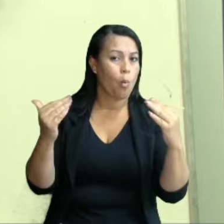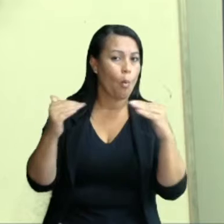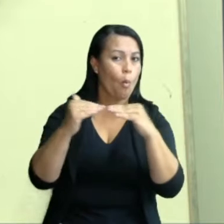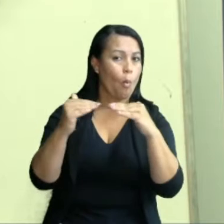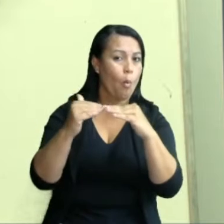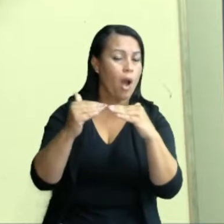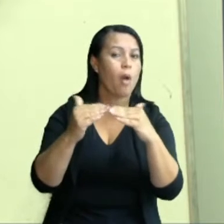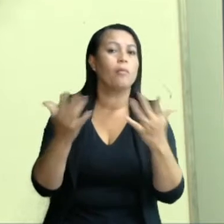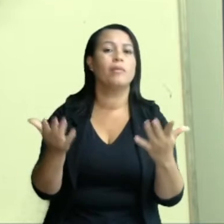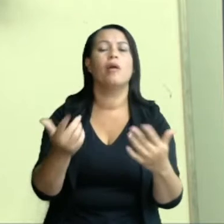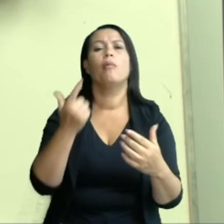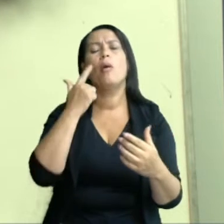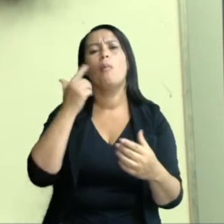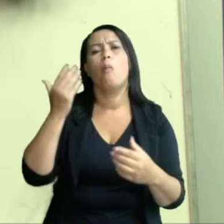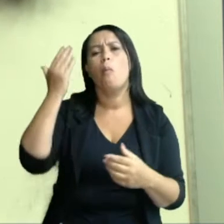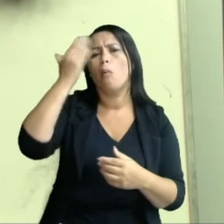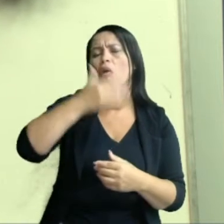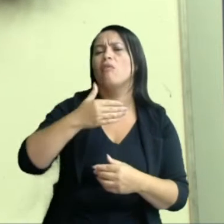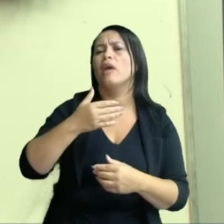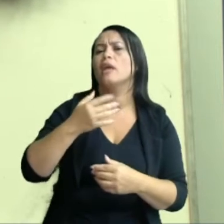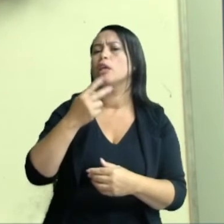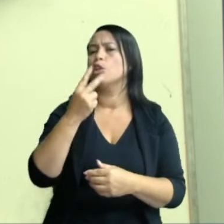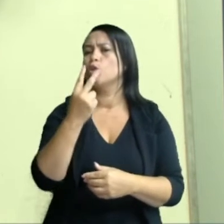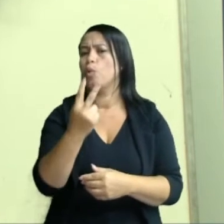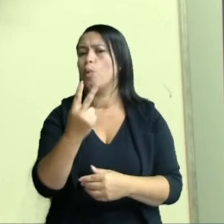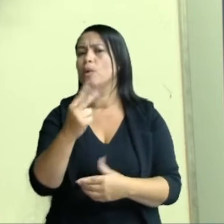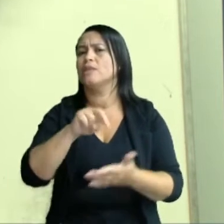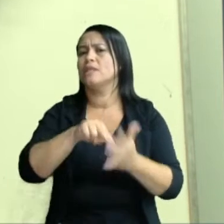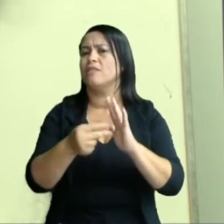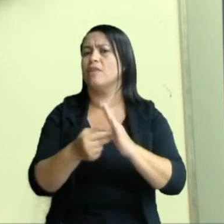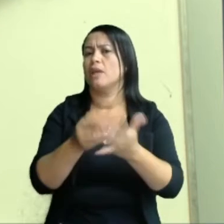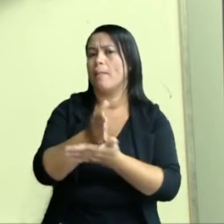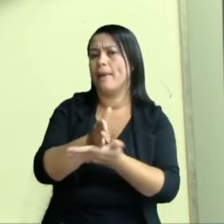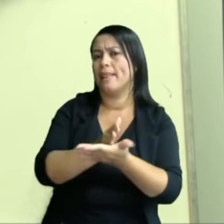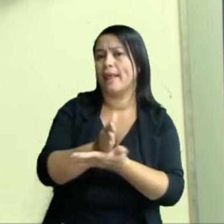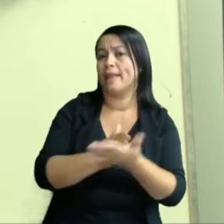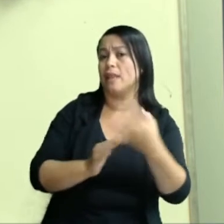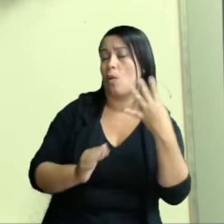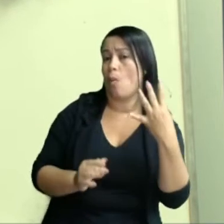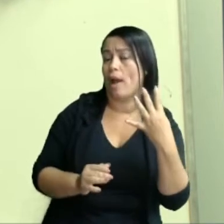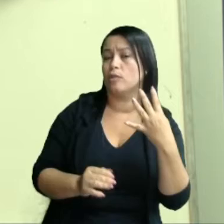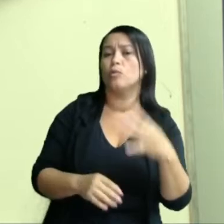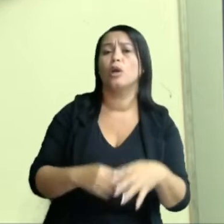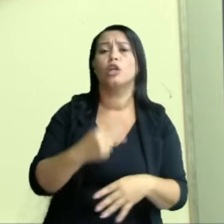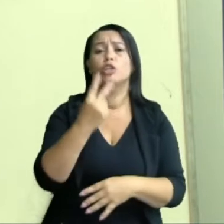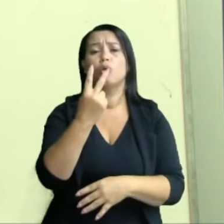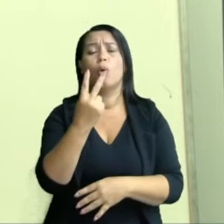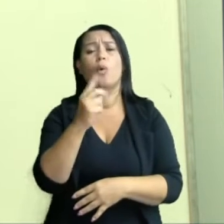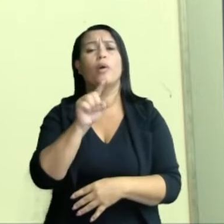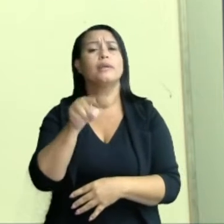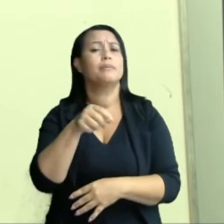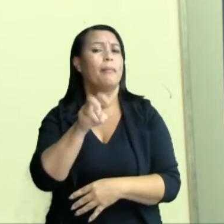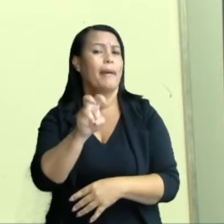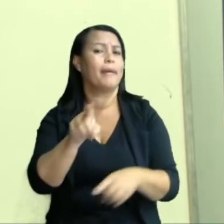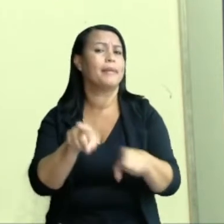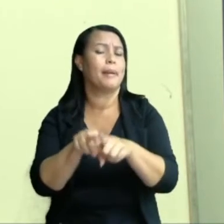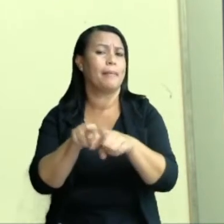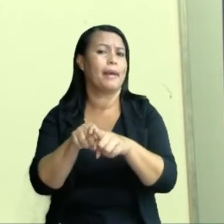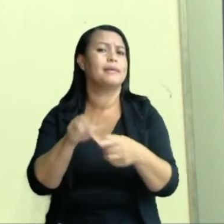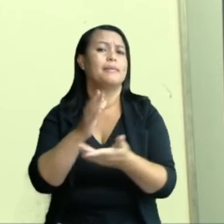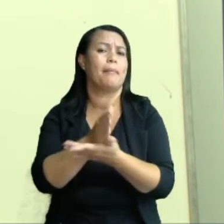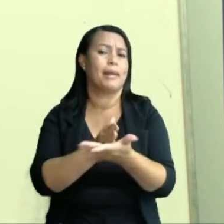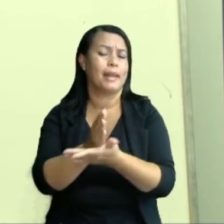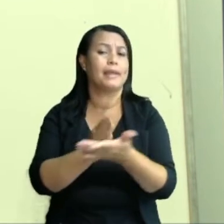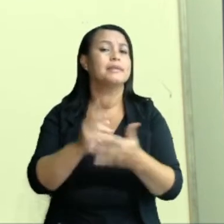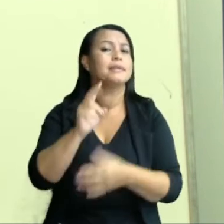eu provei que 2 é a metade de 4. E 2,5 também é a metade de